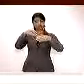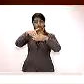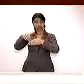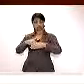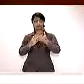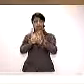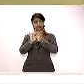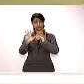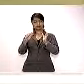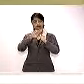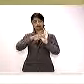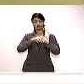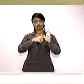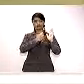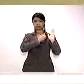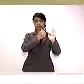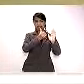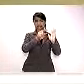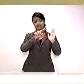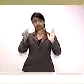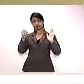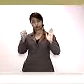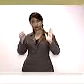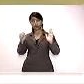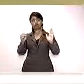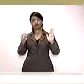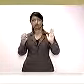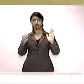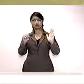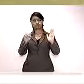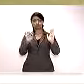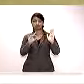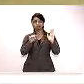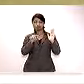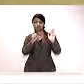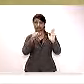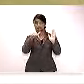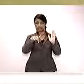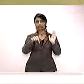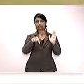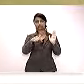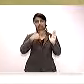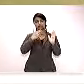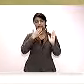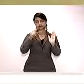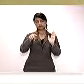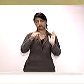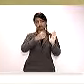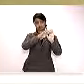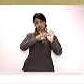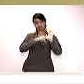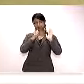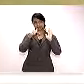aprovado agora itens 86 A 88 com exceção do 87 que eu peço sua retirada de